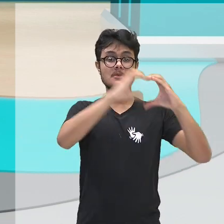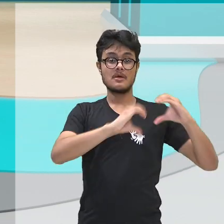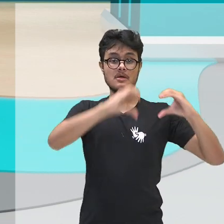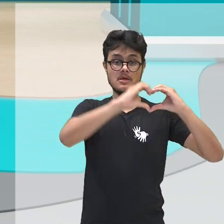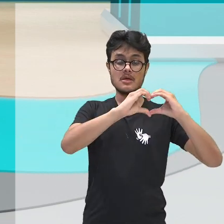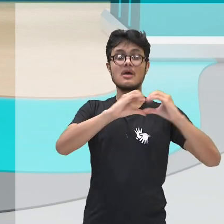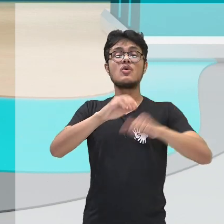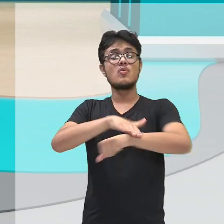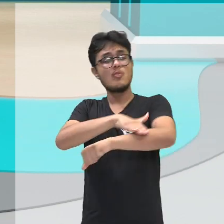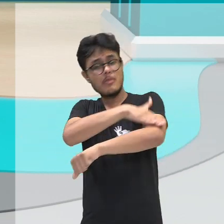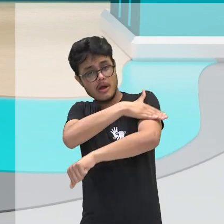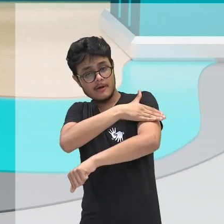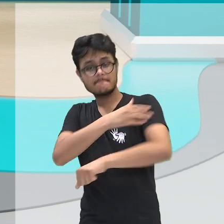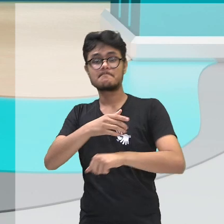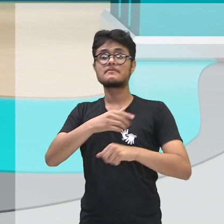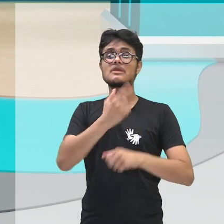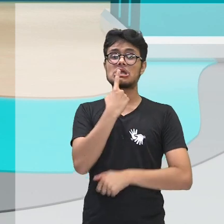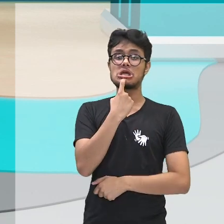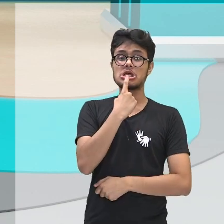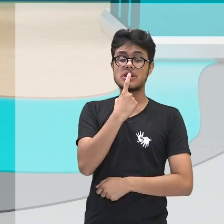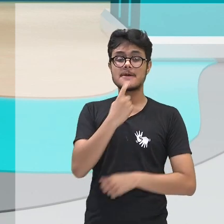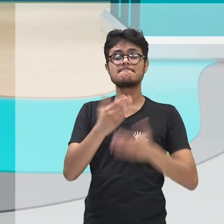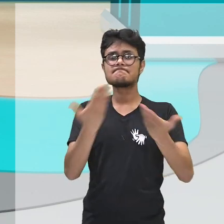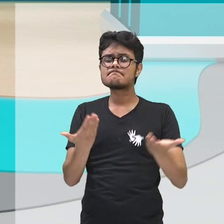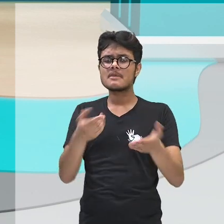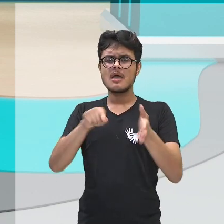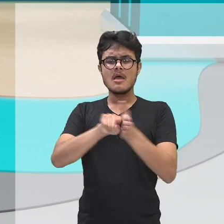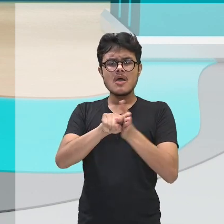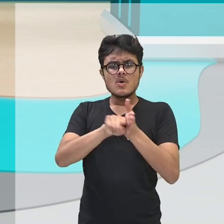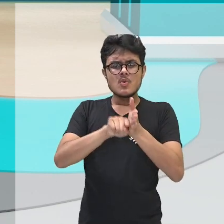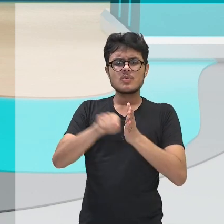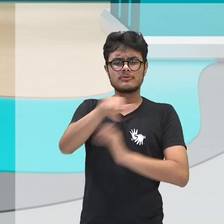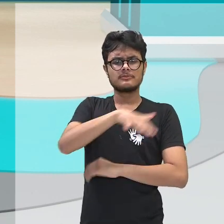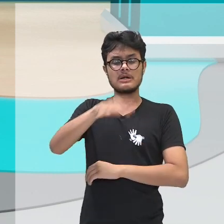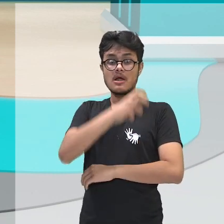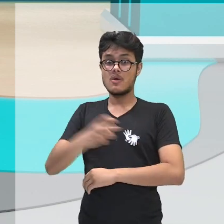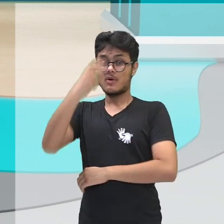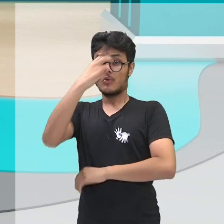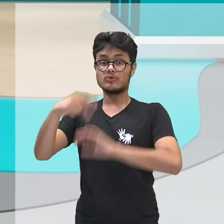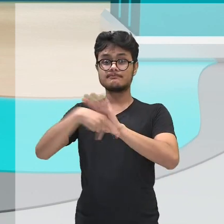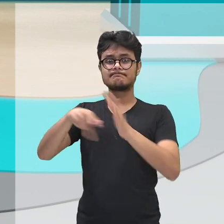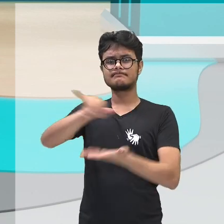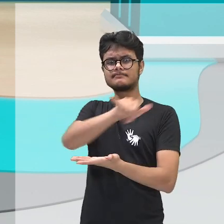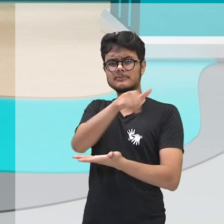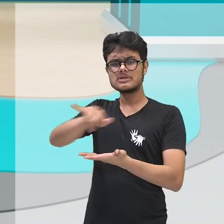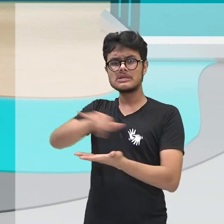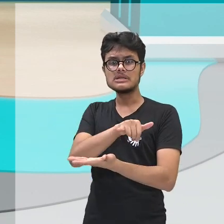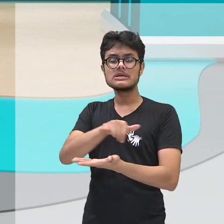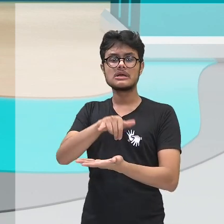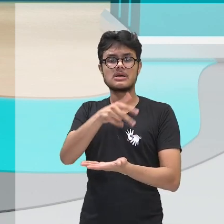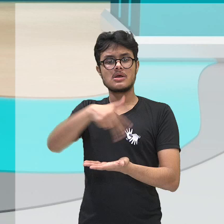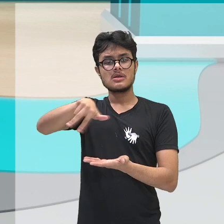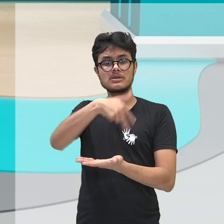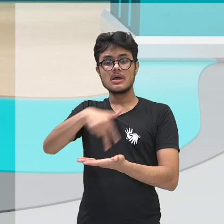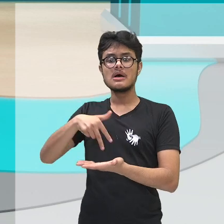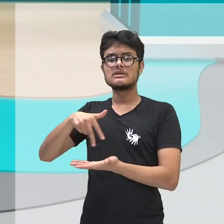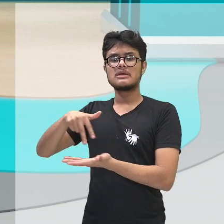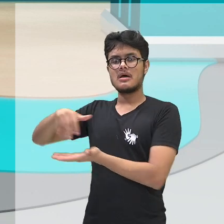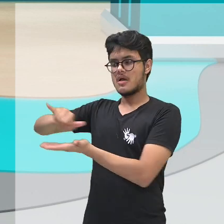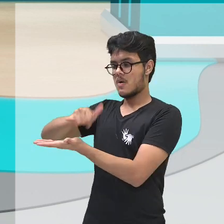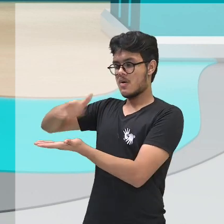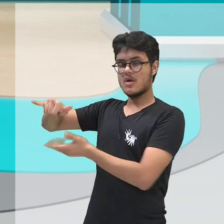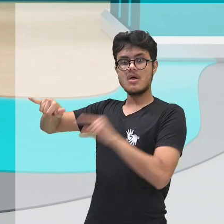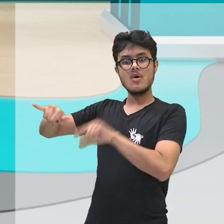muito interessante, estudando, pesquisando sobre a cultura, sobre essas danças, o boi caprichoso ele